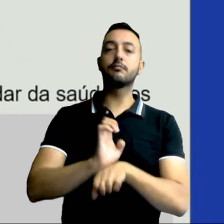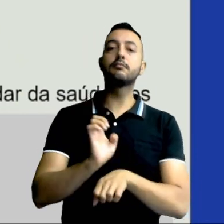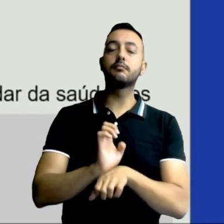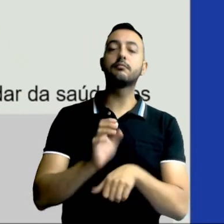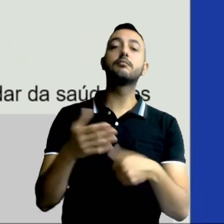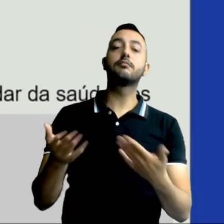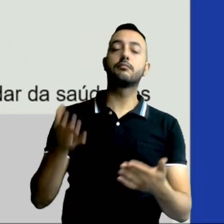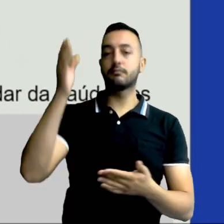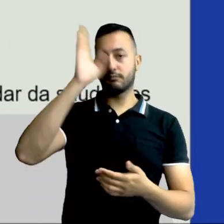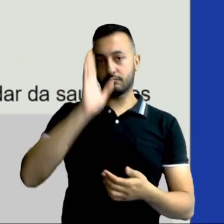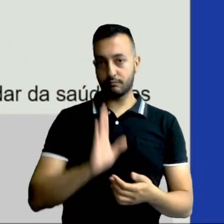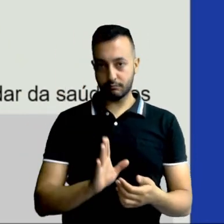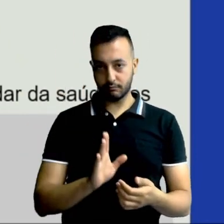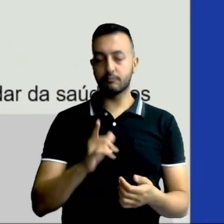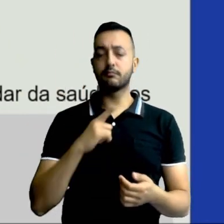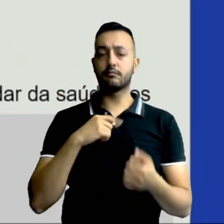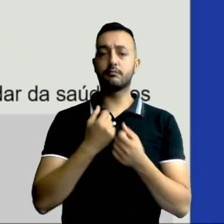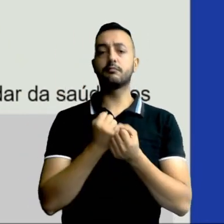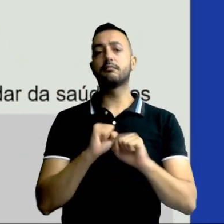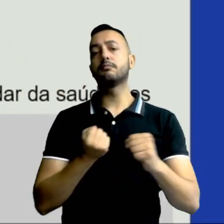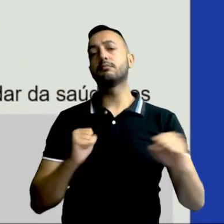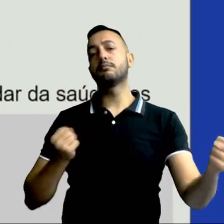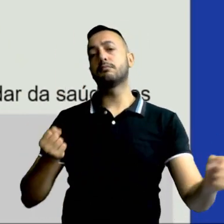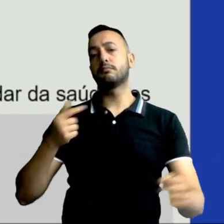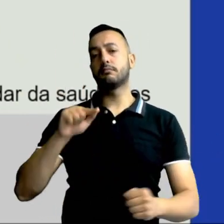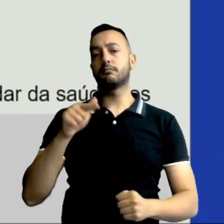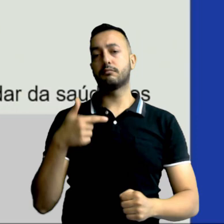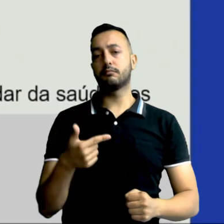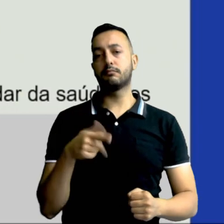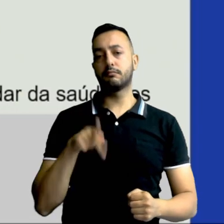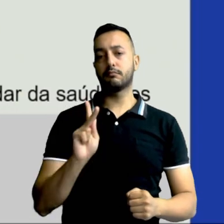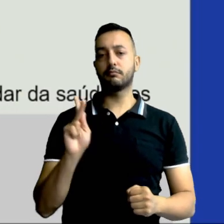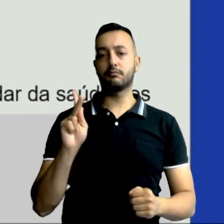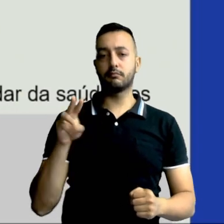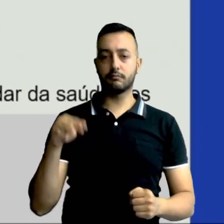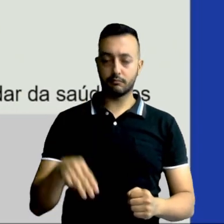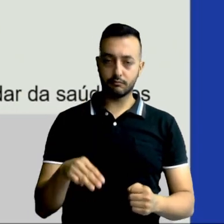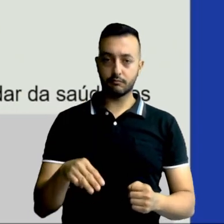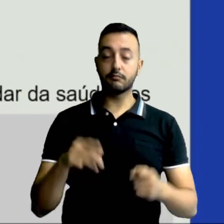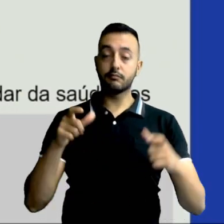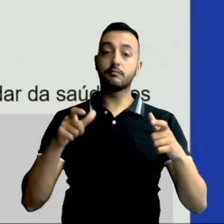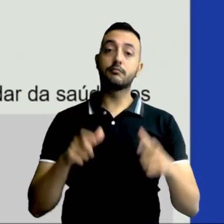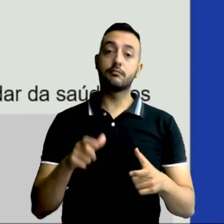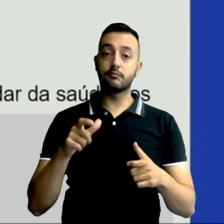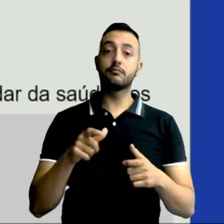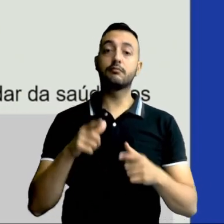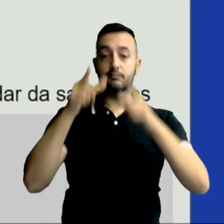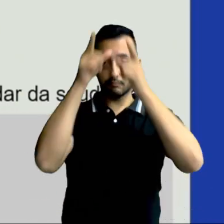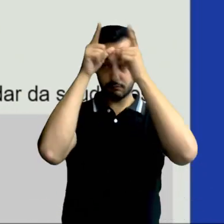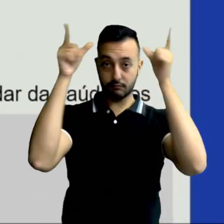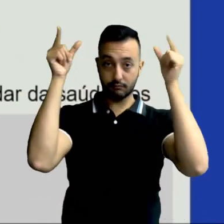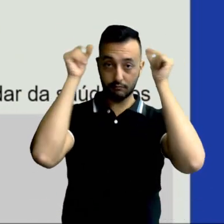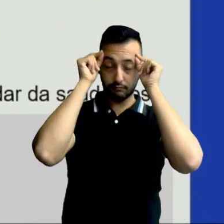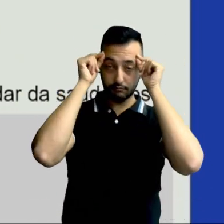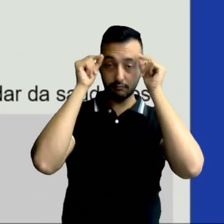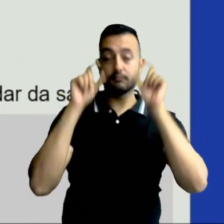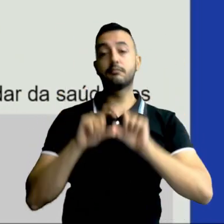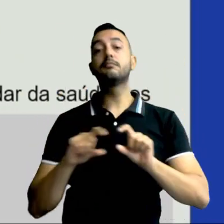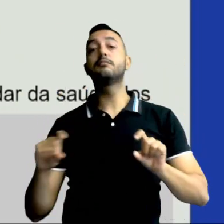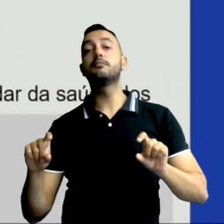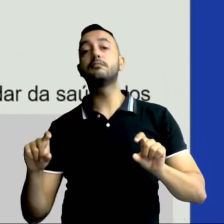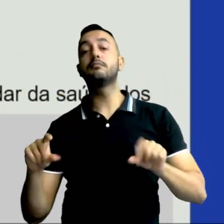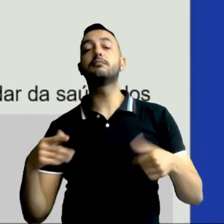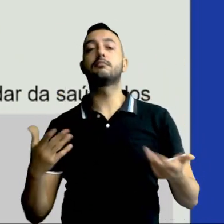no Brasil e tem extensão de aproximadamente 72 km está localizado entre o Agreste e entre